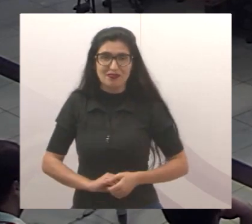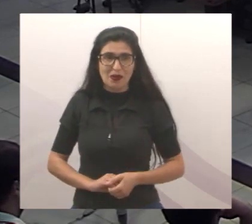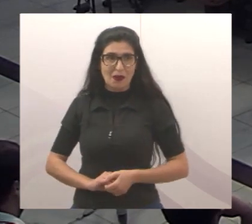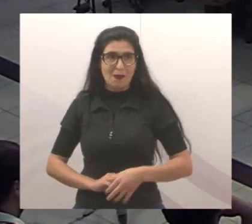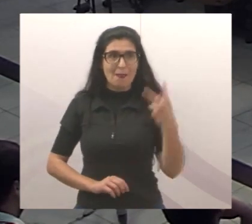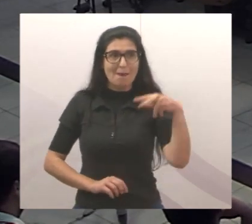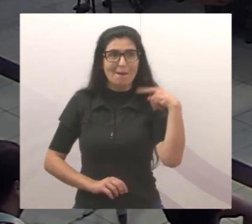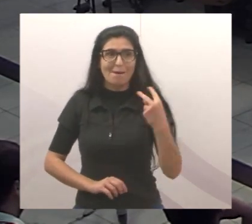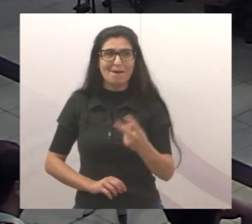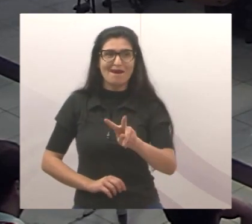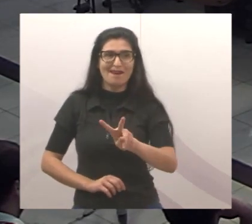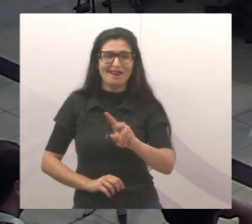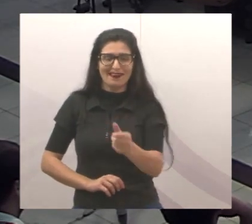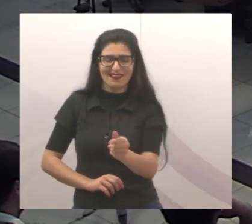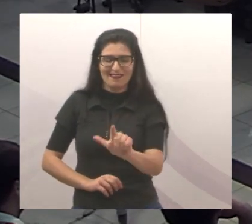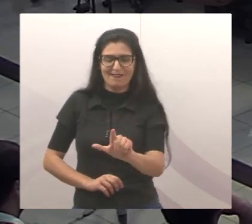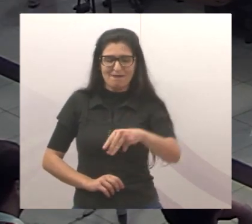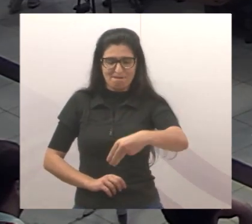vereador Valmir,